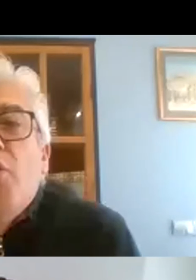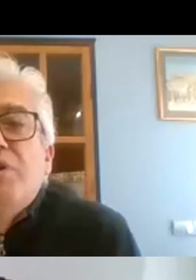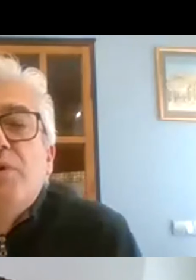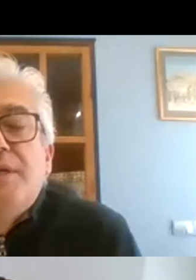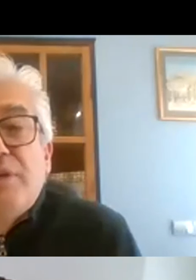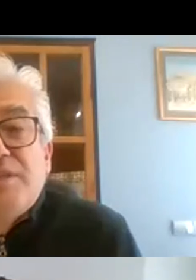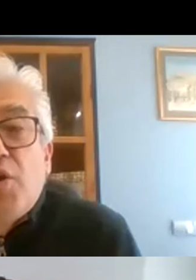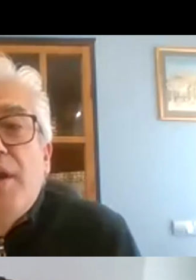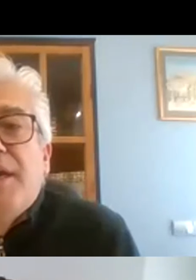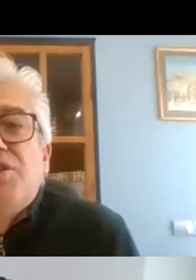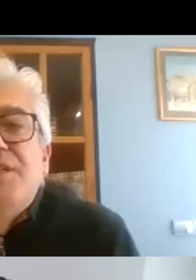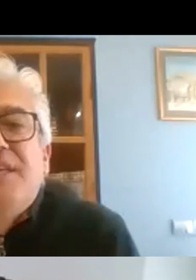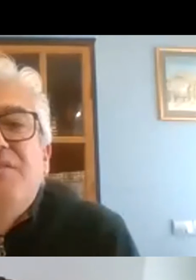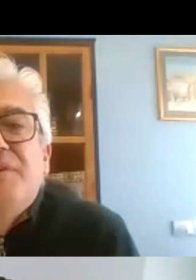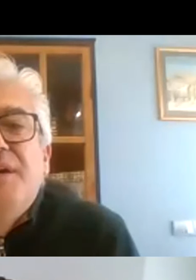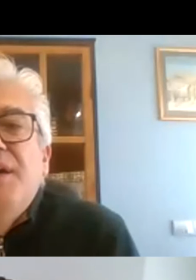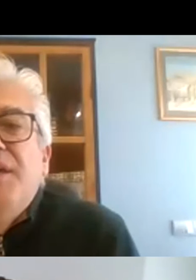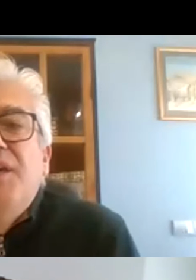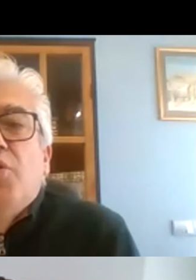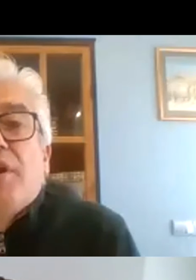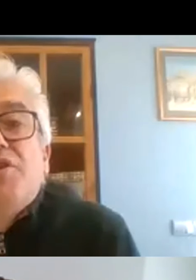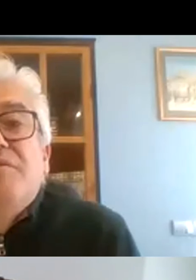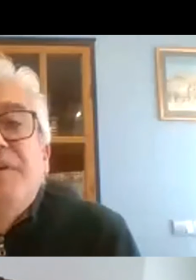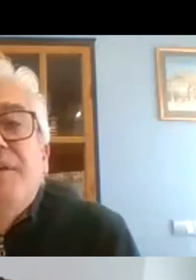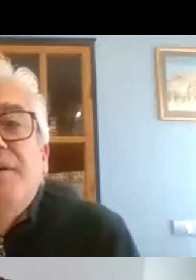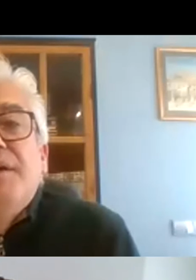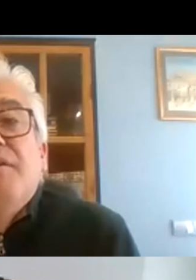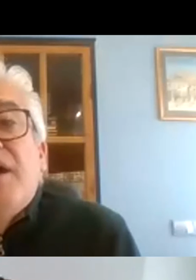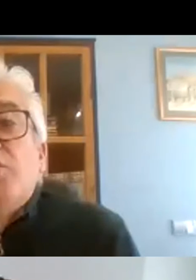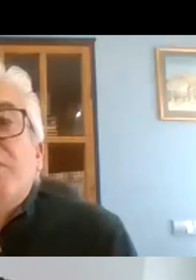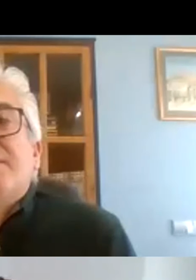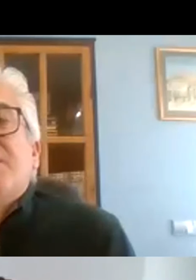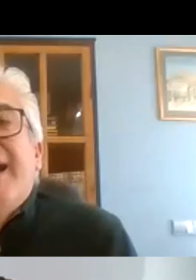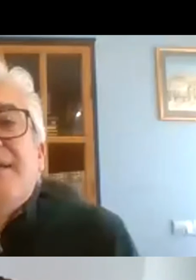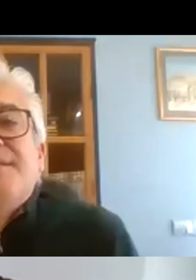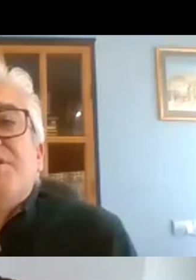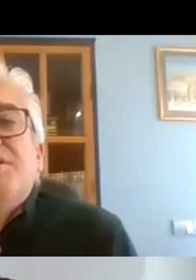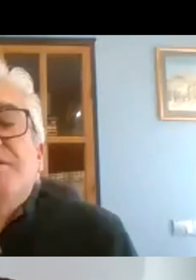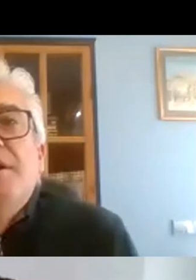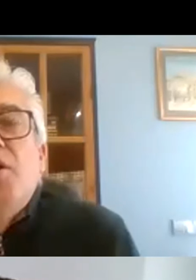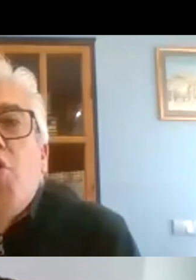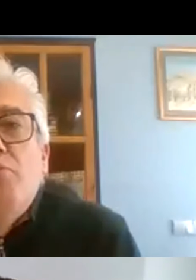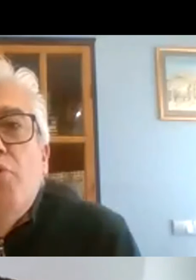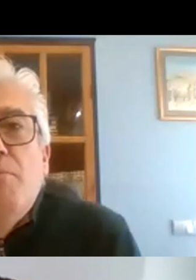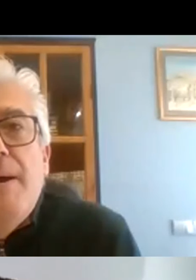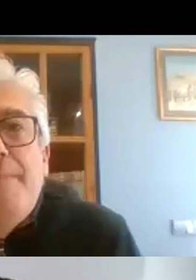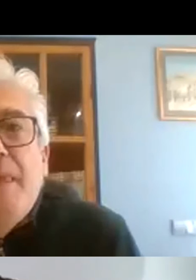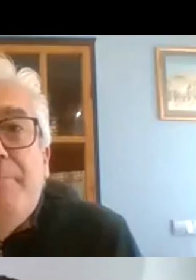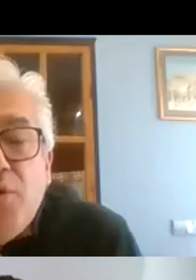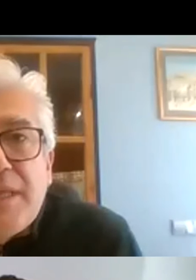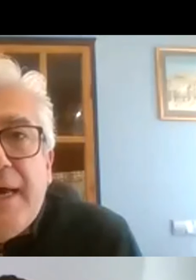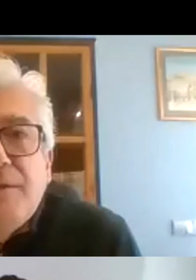com a sua natureza crónica, degenerativa e com risco de vida, que levaram as doenças raras a emergir como